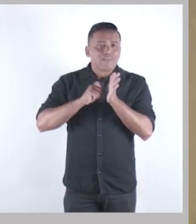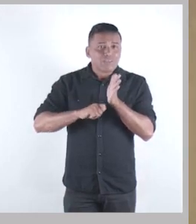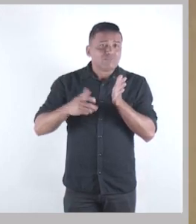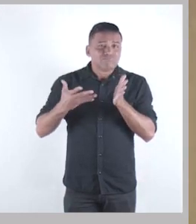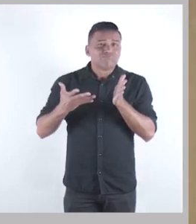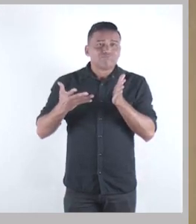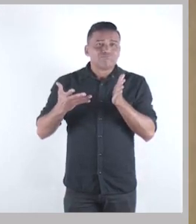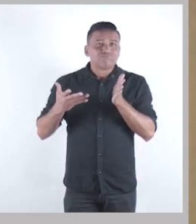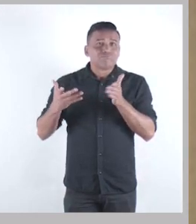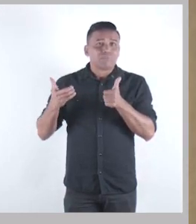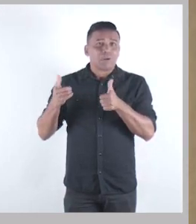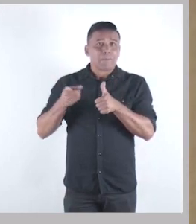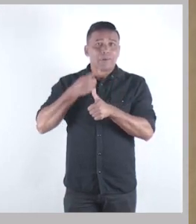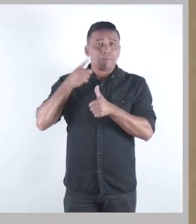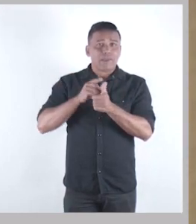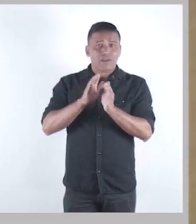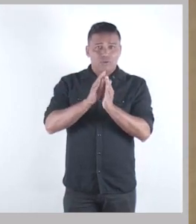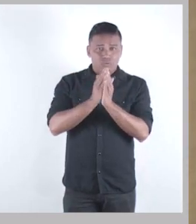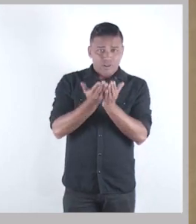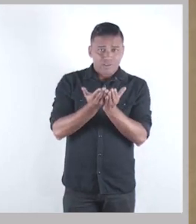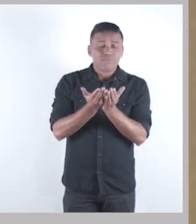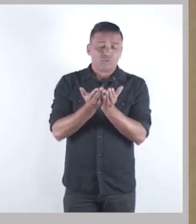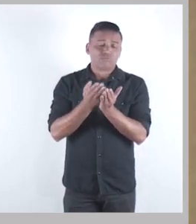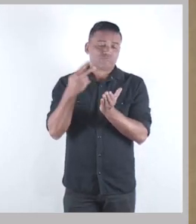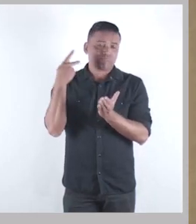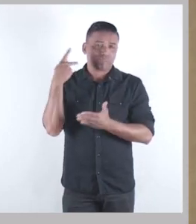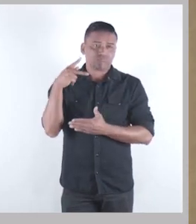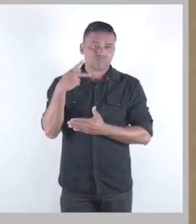no primeiro livro dele, o Alalape,